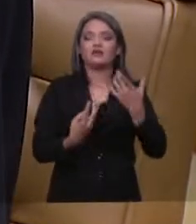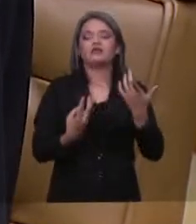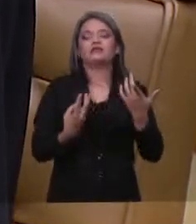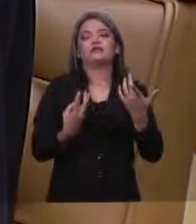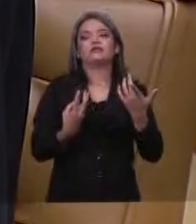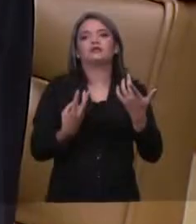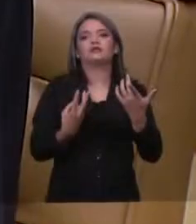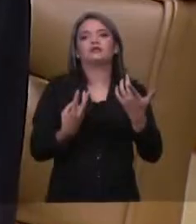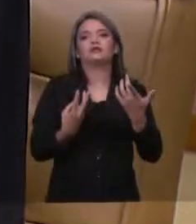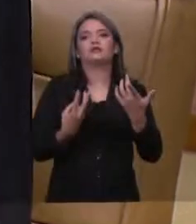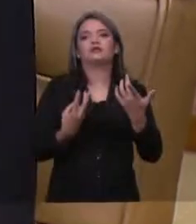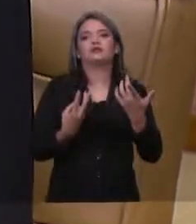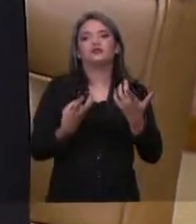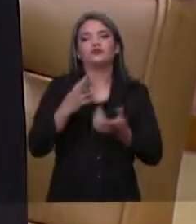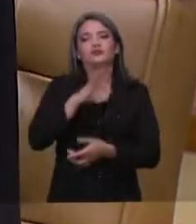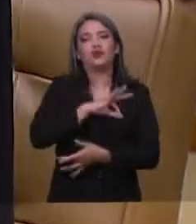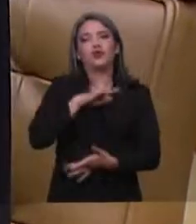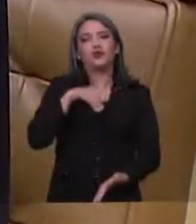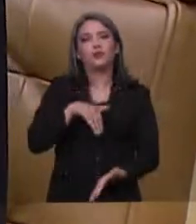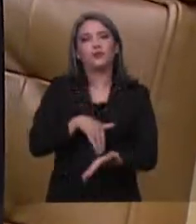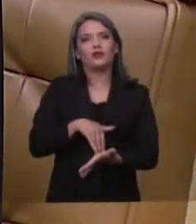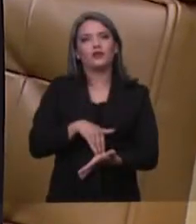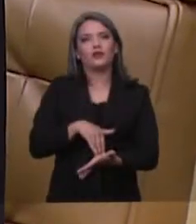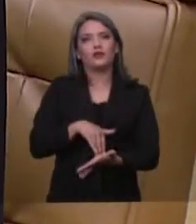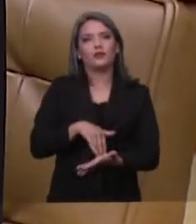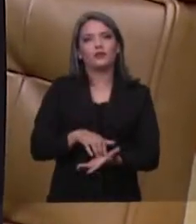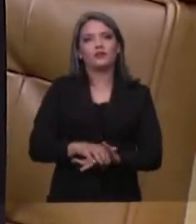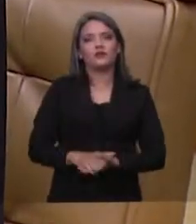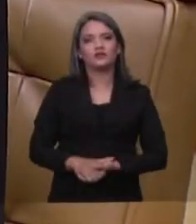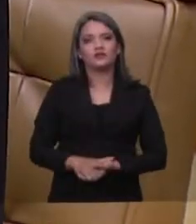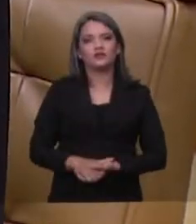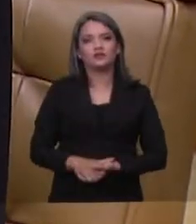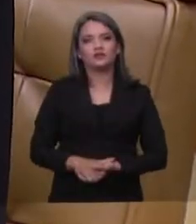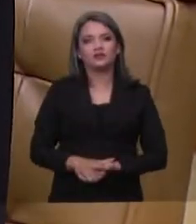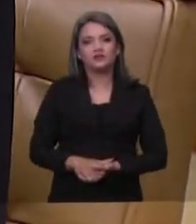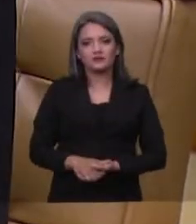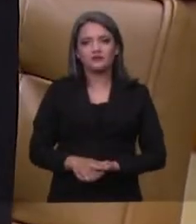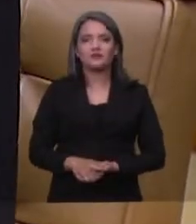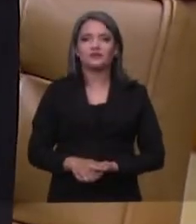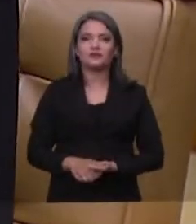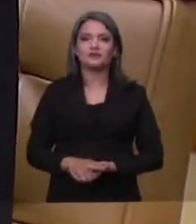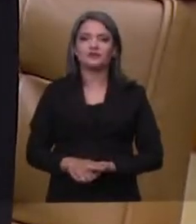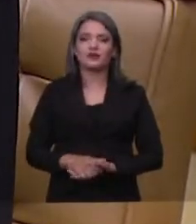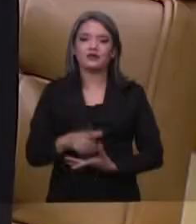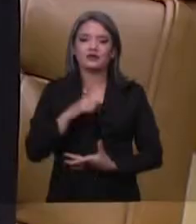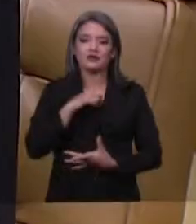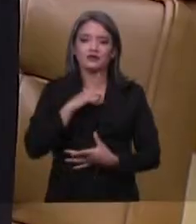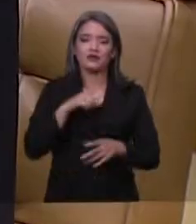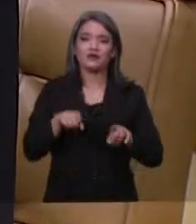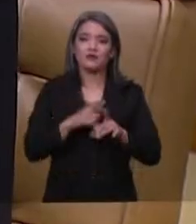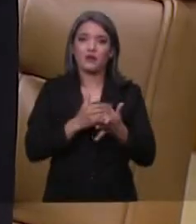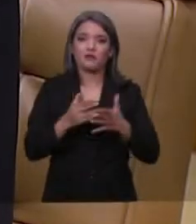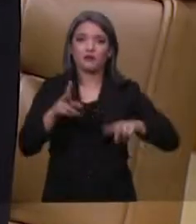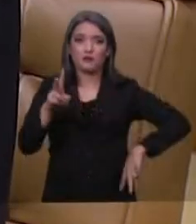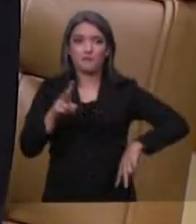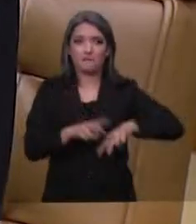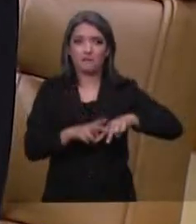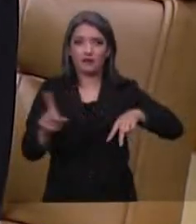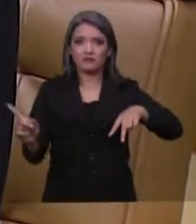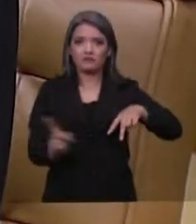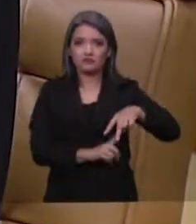fato, devidamente corrigido. Estabeleço o regime inicial fechado para o cumprimento da pena privativa de